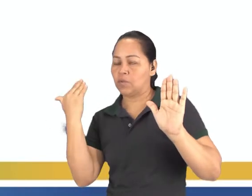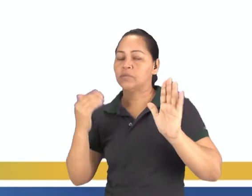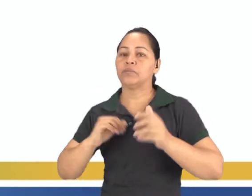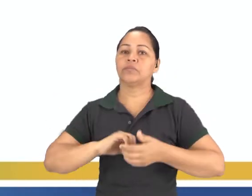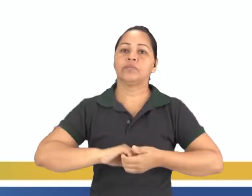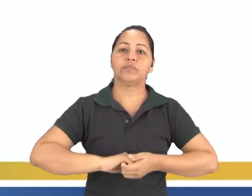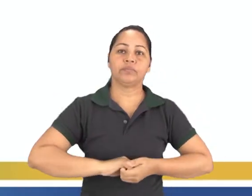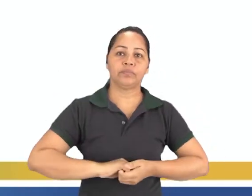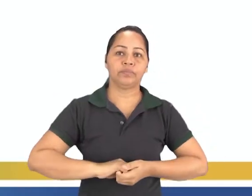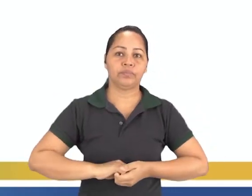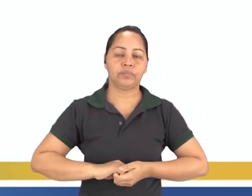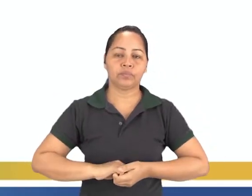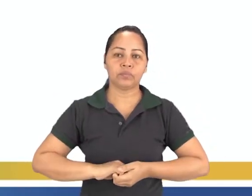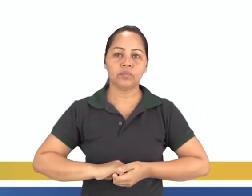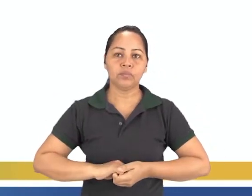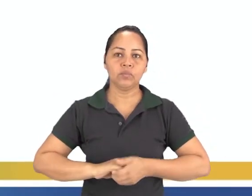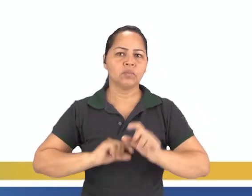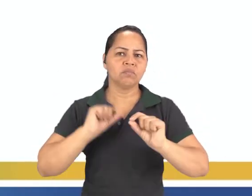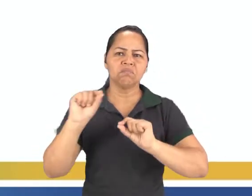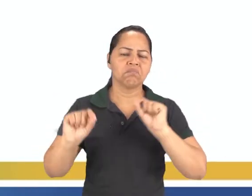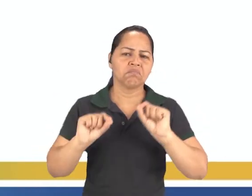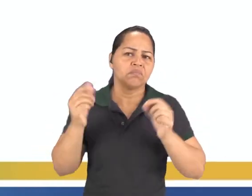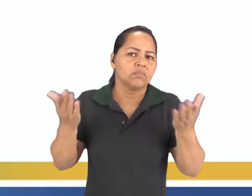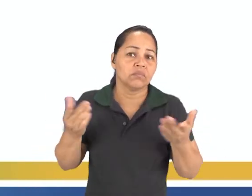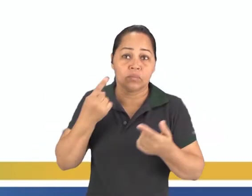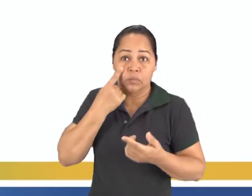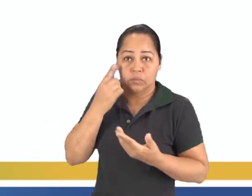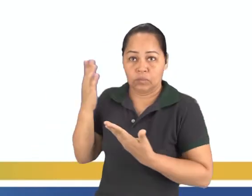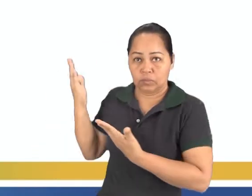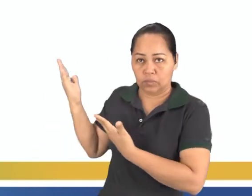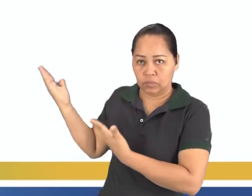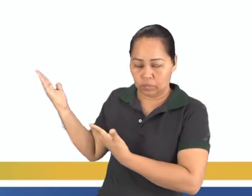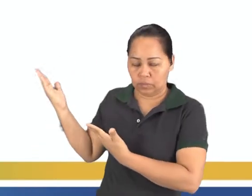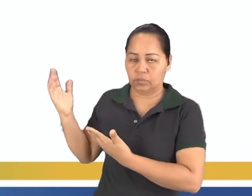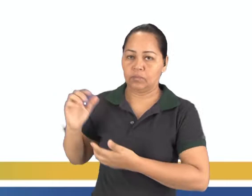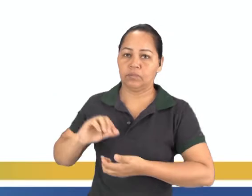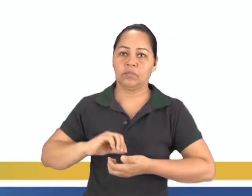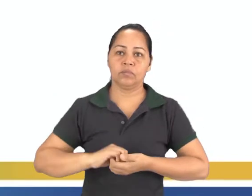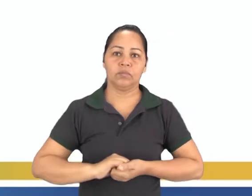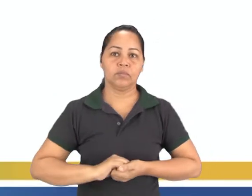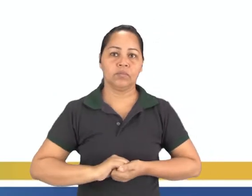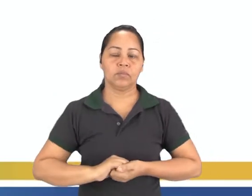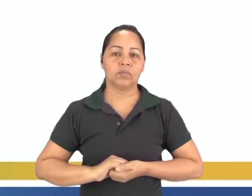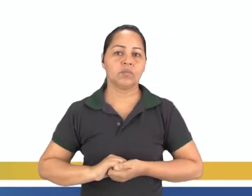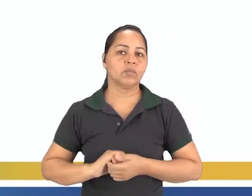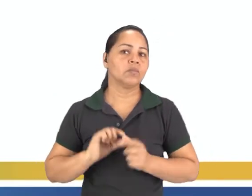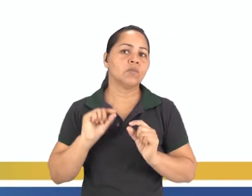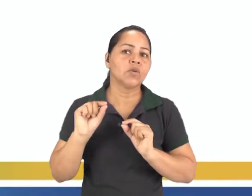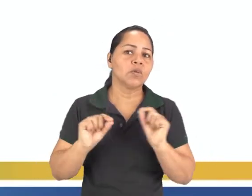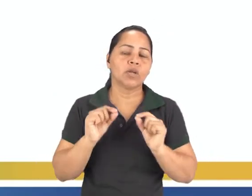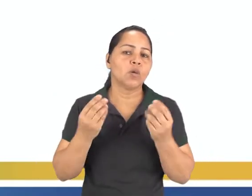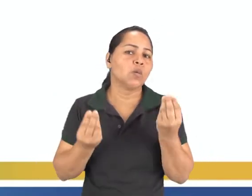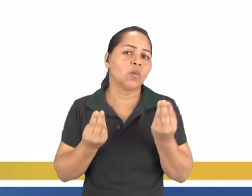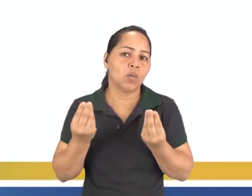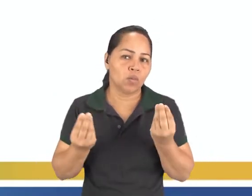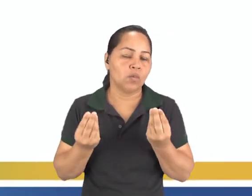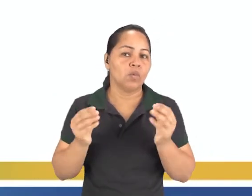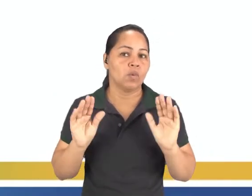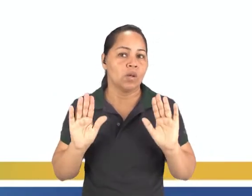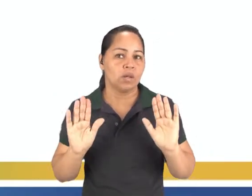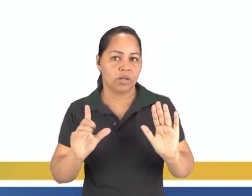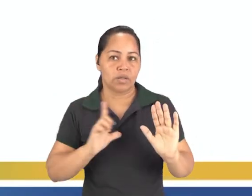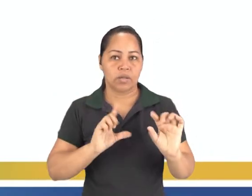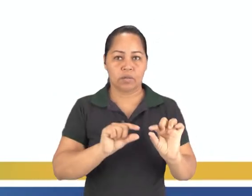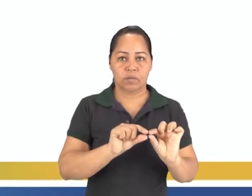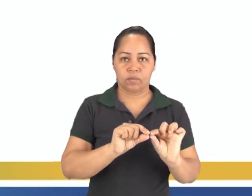Então, vamos lá. Reflexão ou simetria axial. A reflexão, ela ocorre através de uma reta